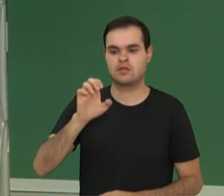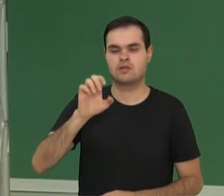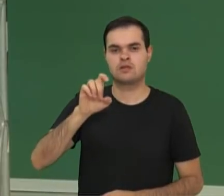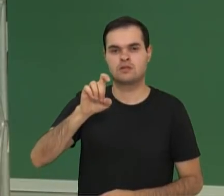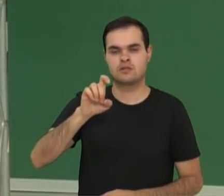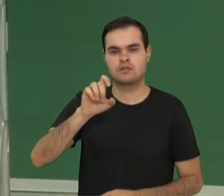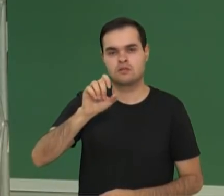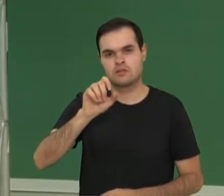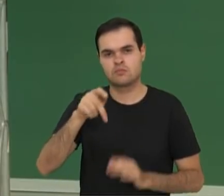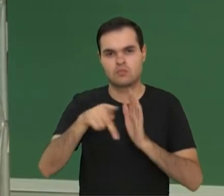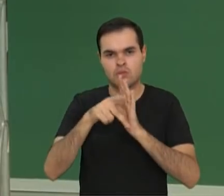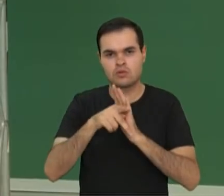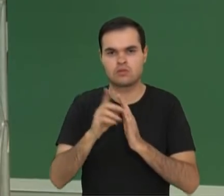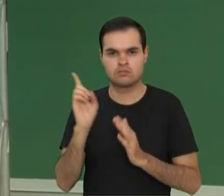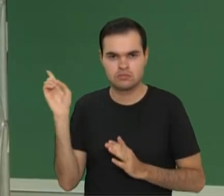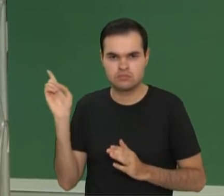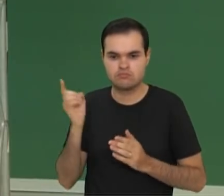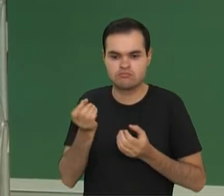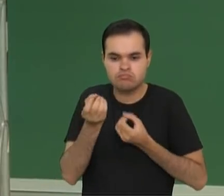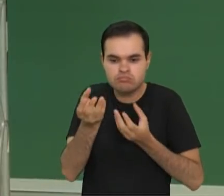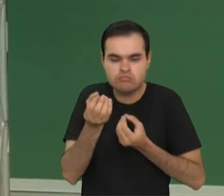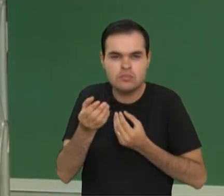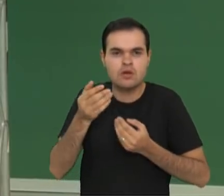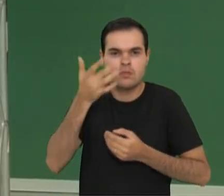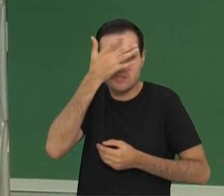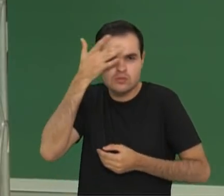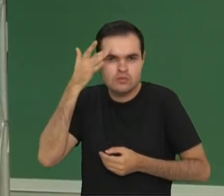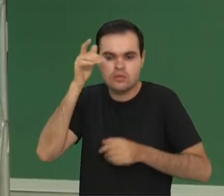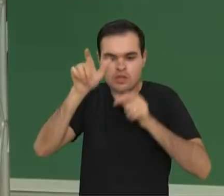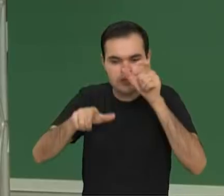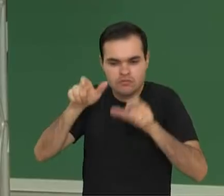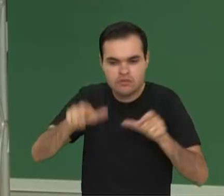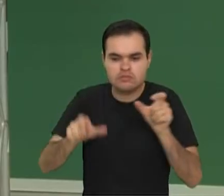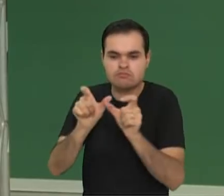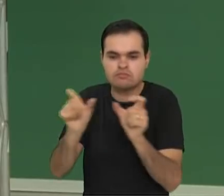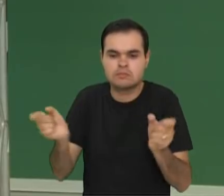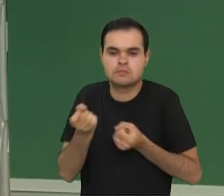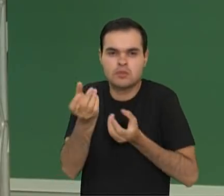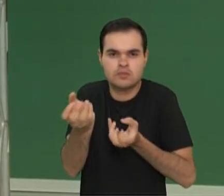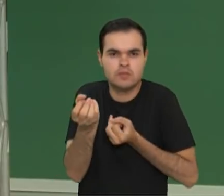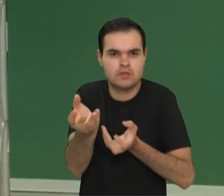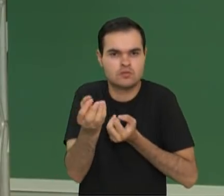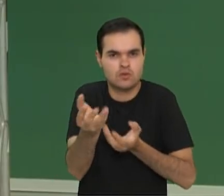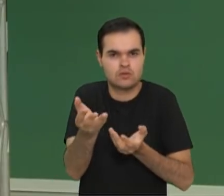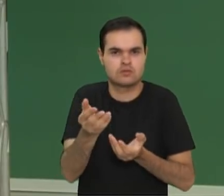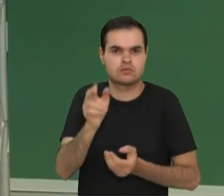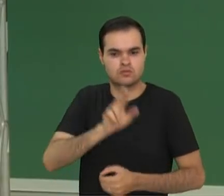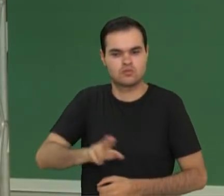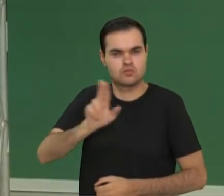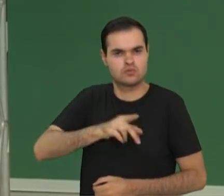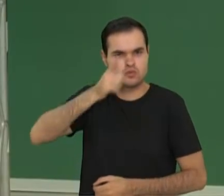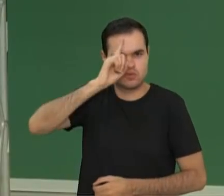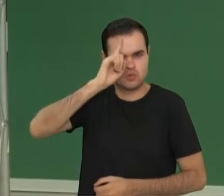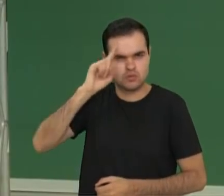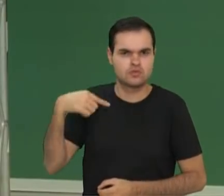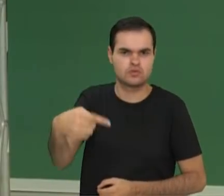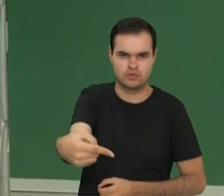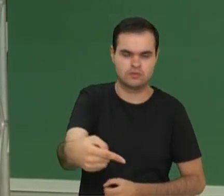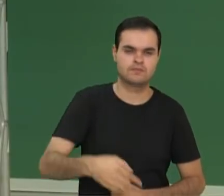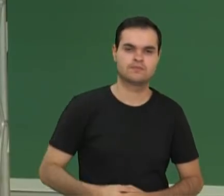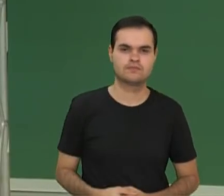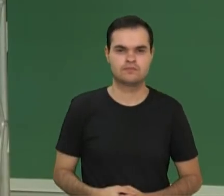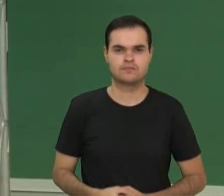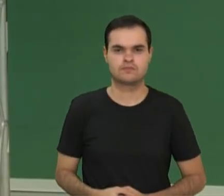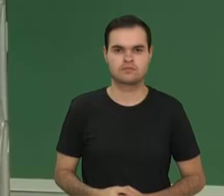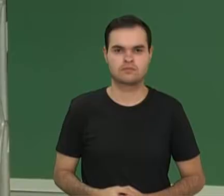Expressões e frases populares. O autor também pode utilizar isso. São expressões que as pessoas utilizam no dia a dia. Então, de certa